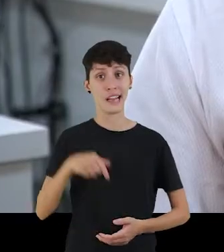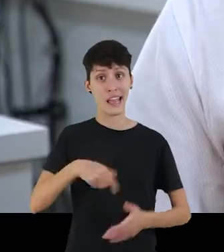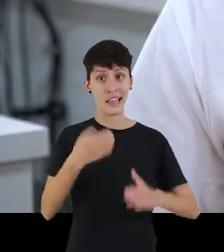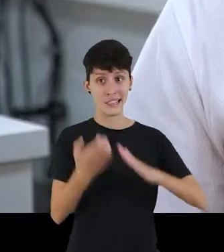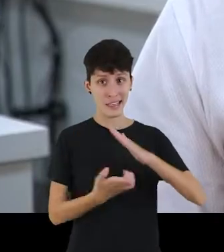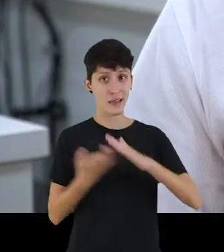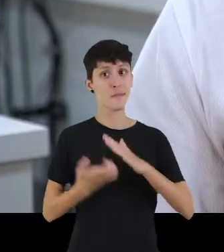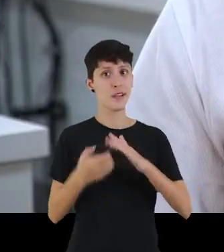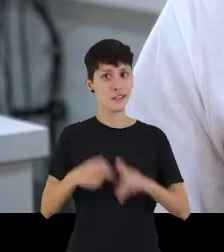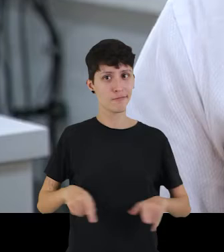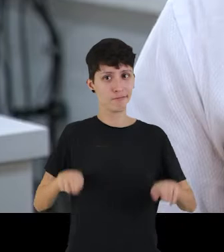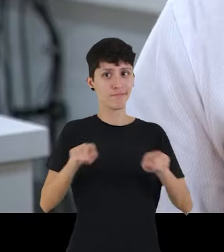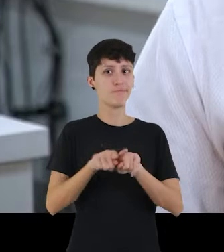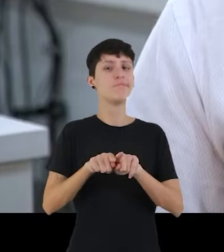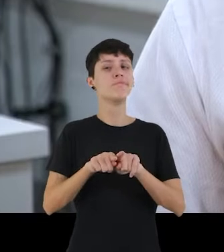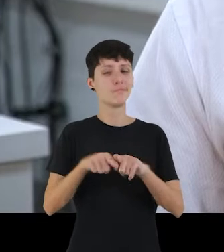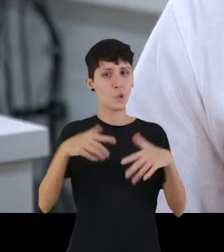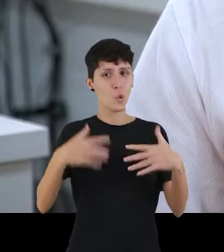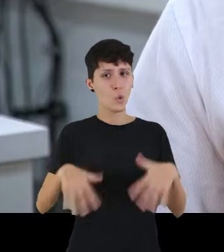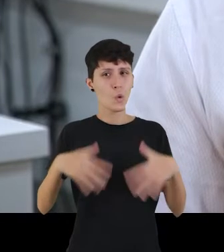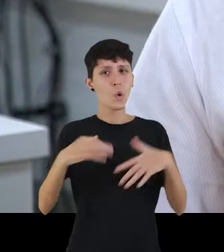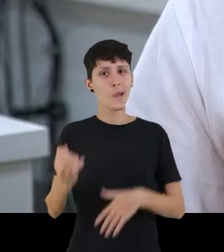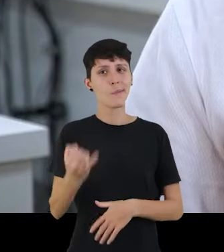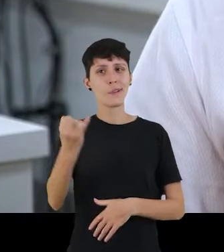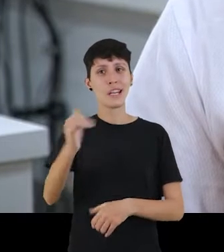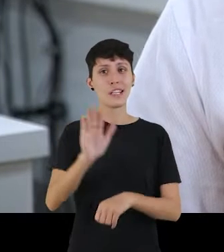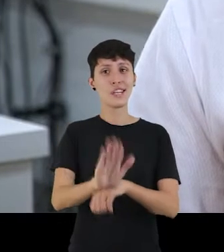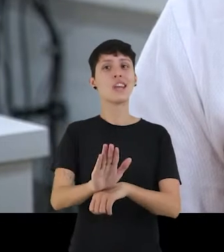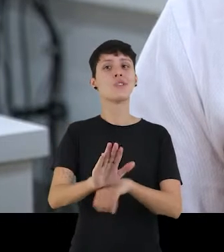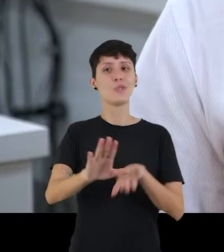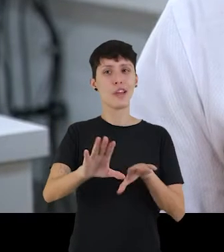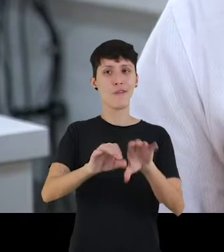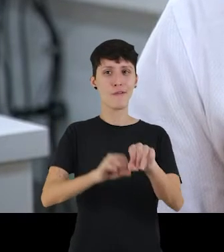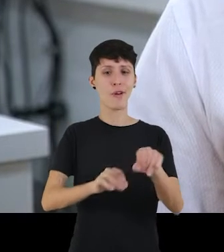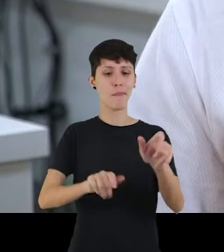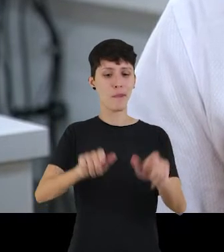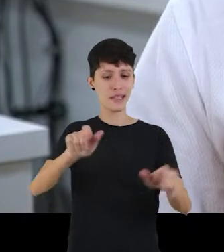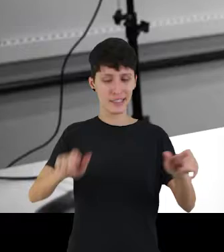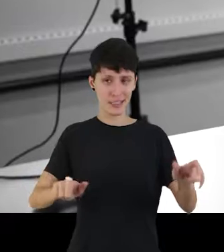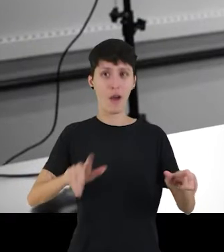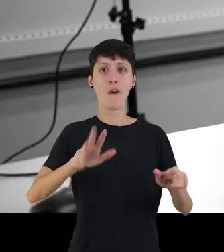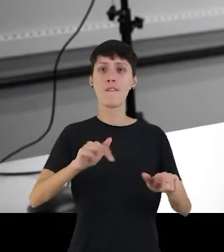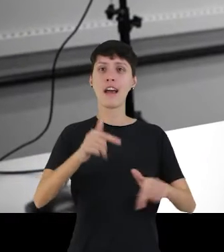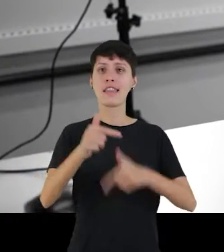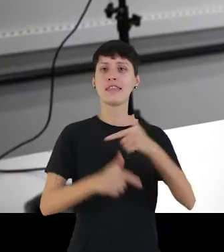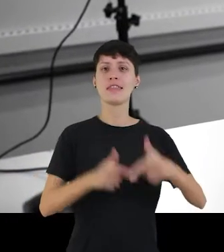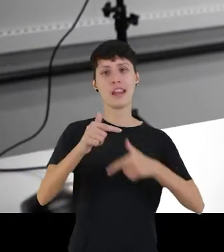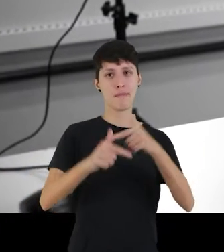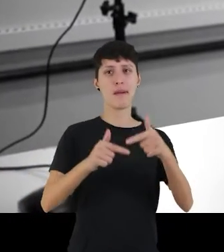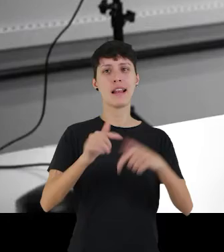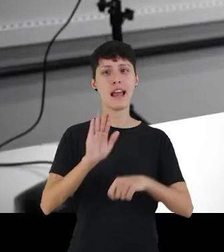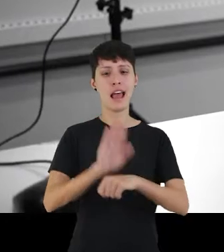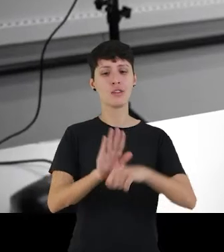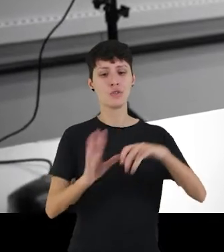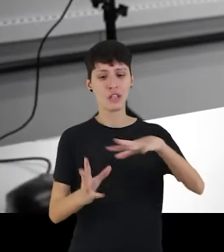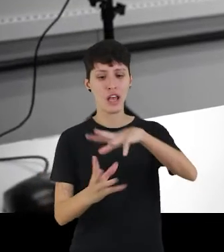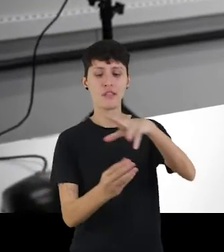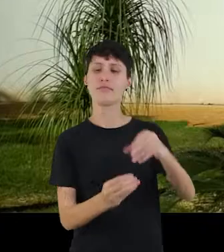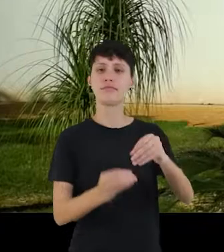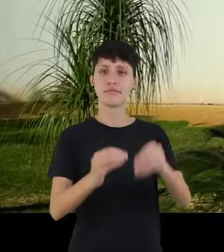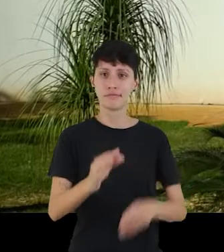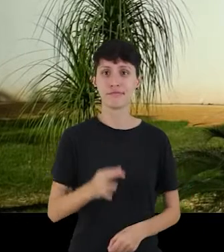A RUAL é um importante parceiro na formação dos profissionais que irão construir esse futuro, uma vez que os seus programas de